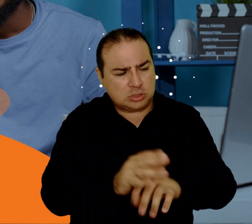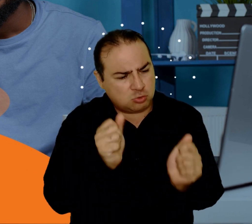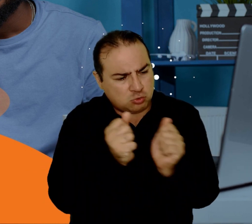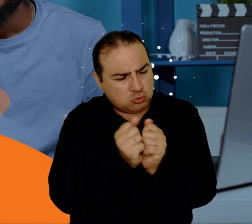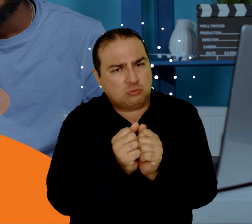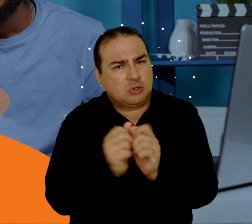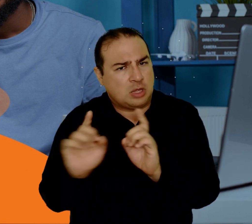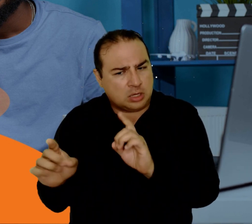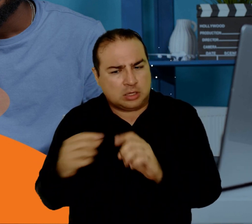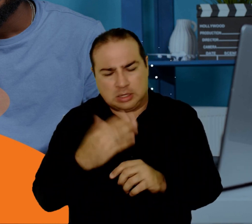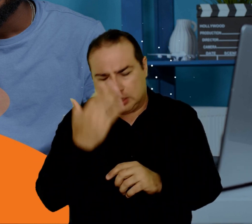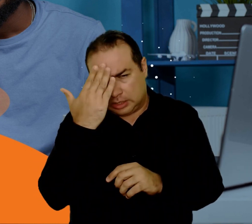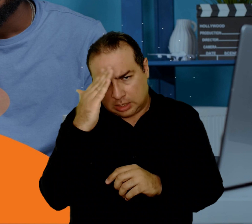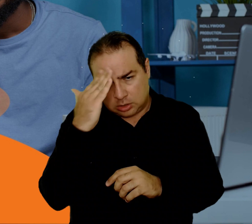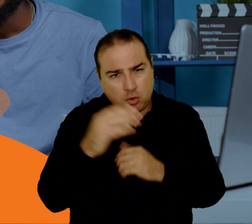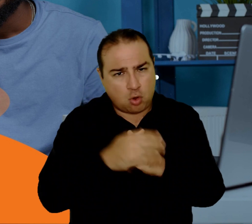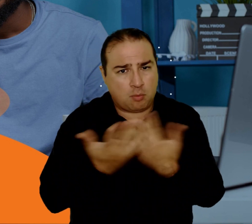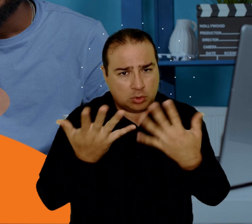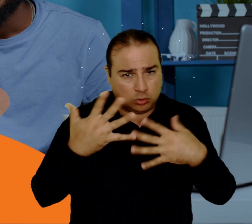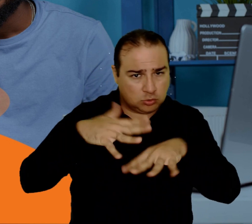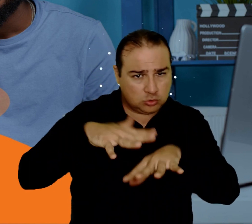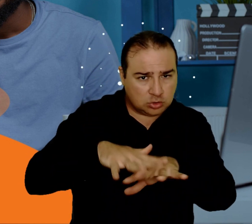dialoga intimamente com a concepção de